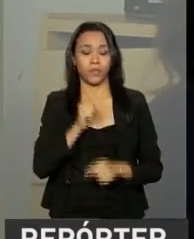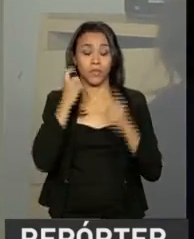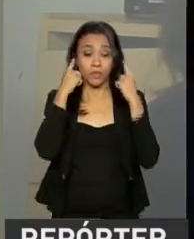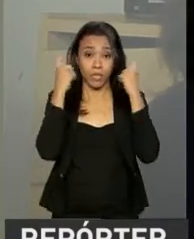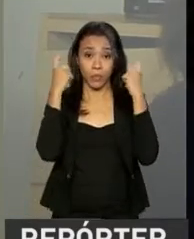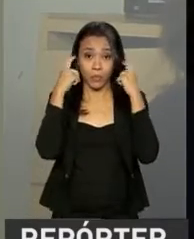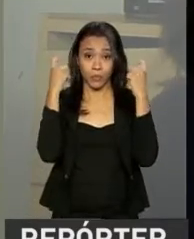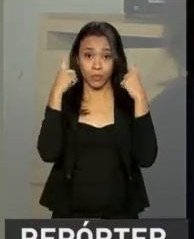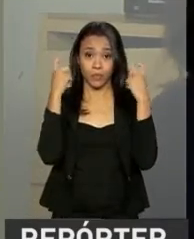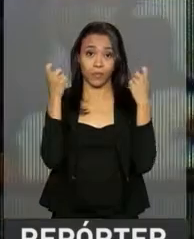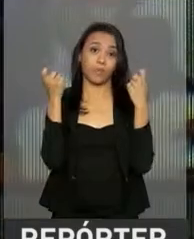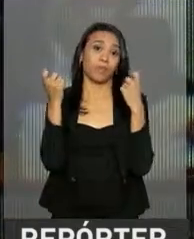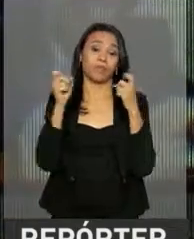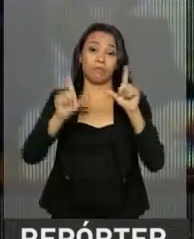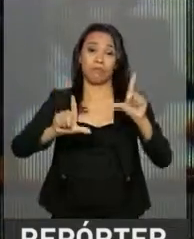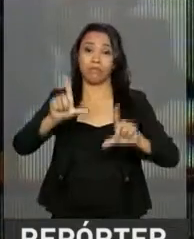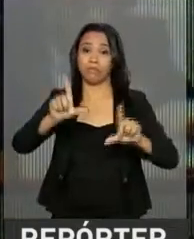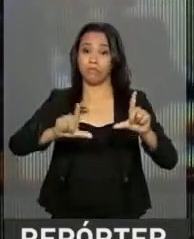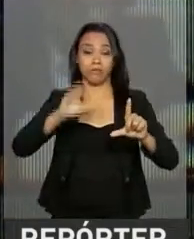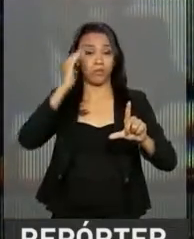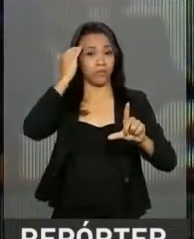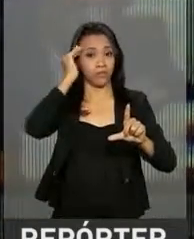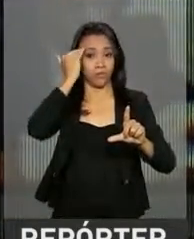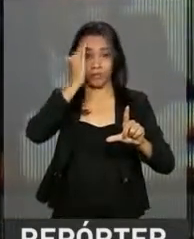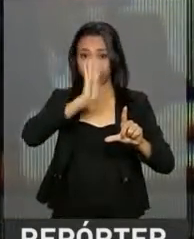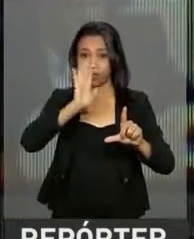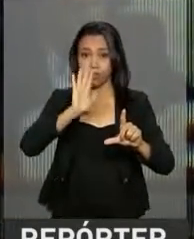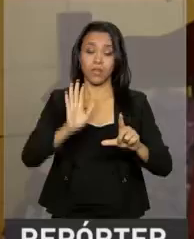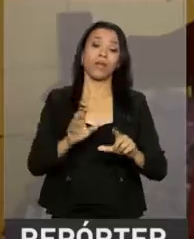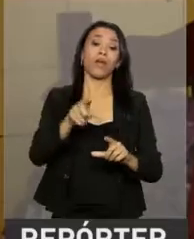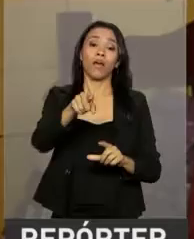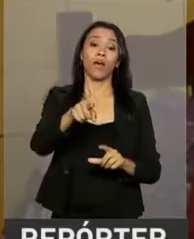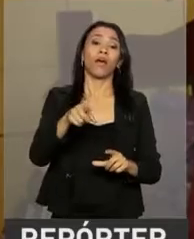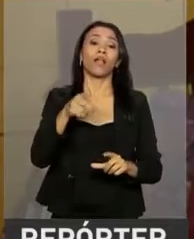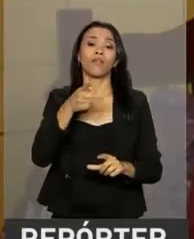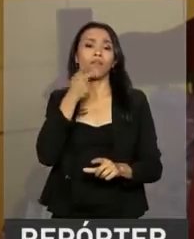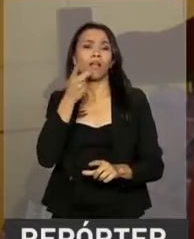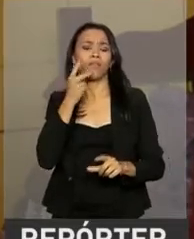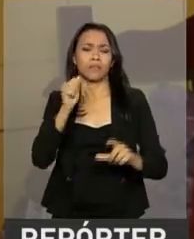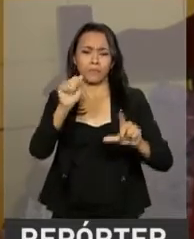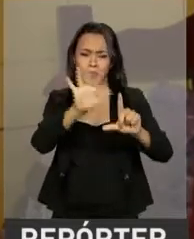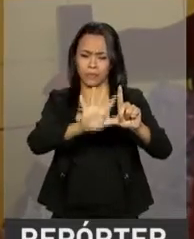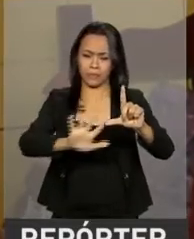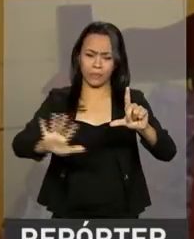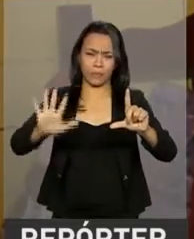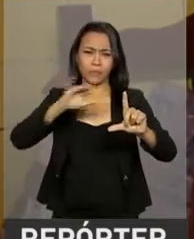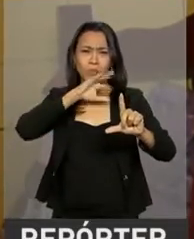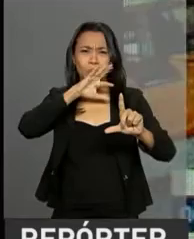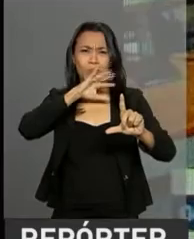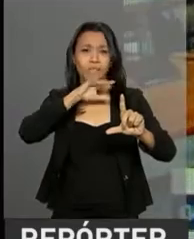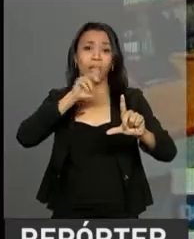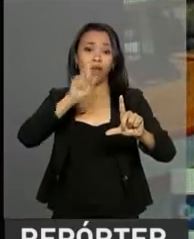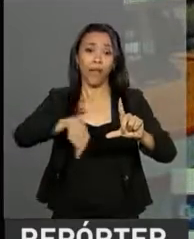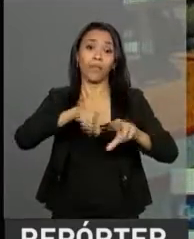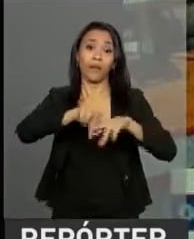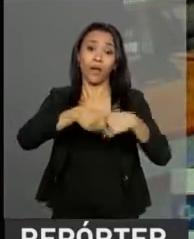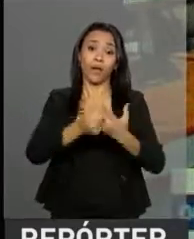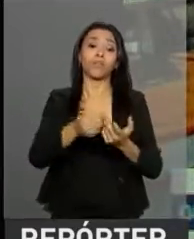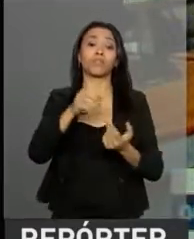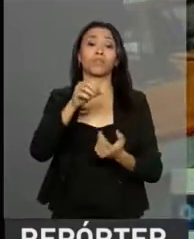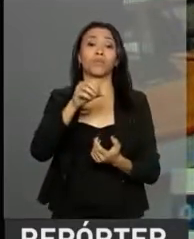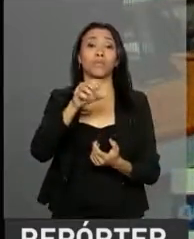né a má qualidade das imagens na televisão de dona ivonete tem um motivo o sinal analógico